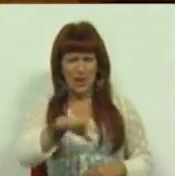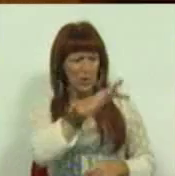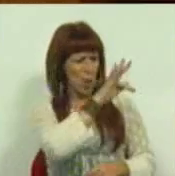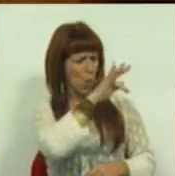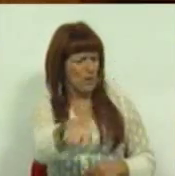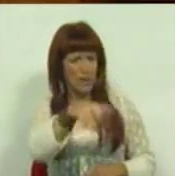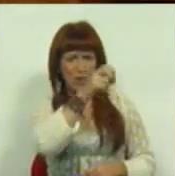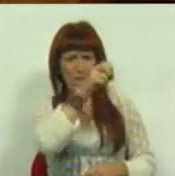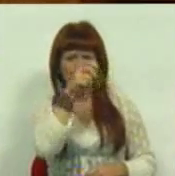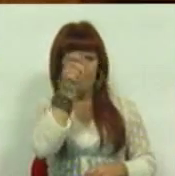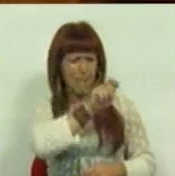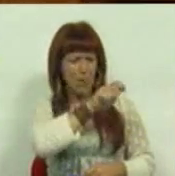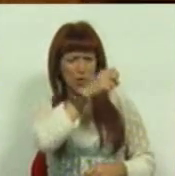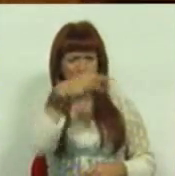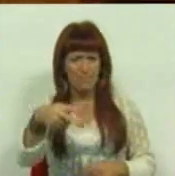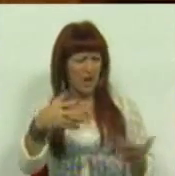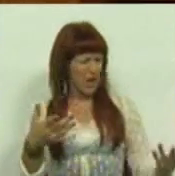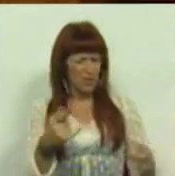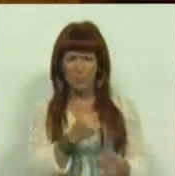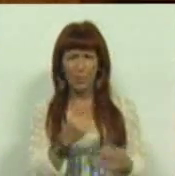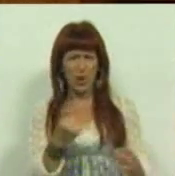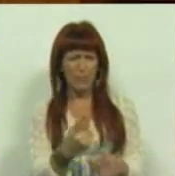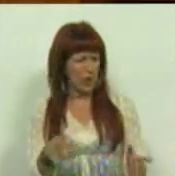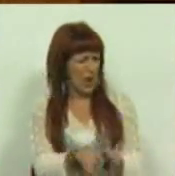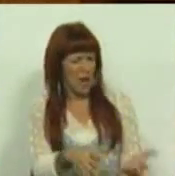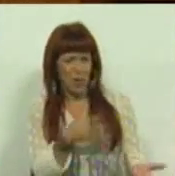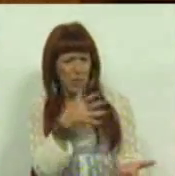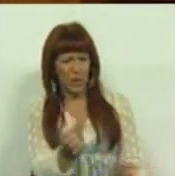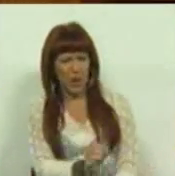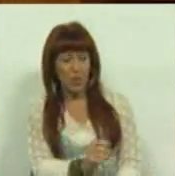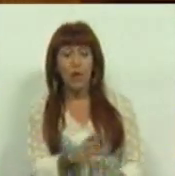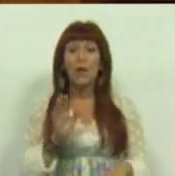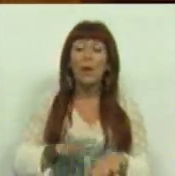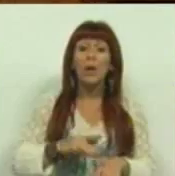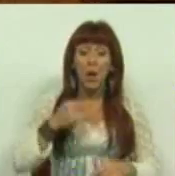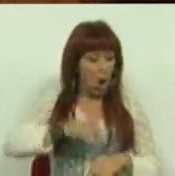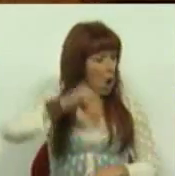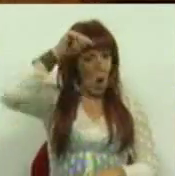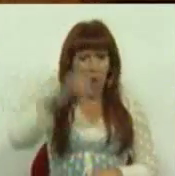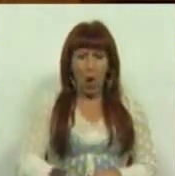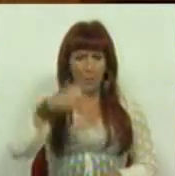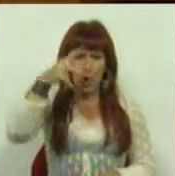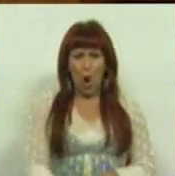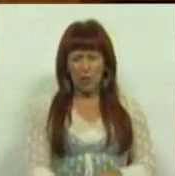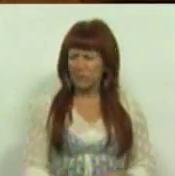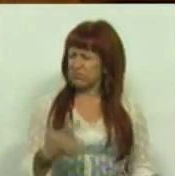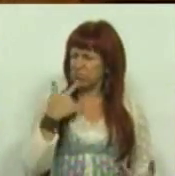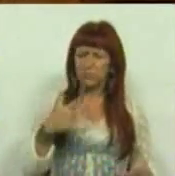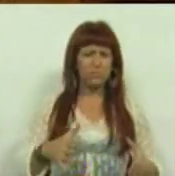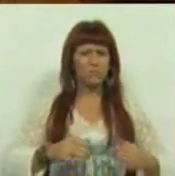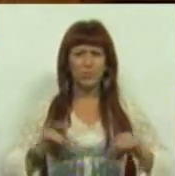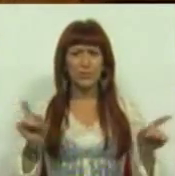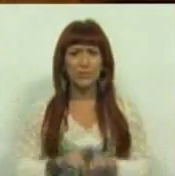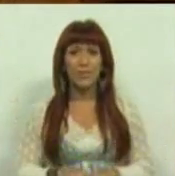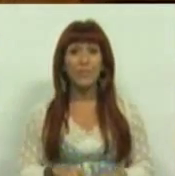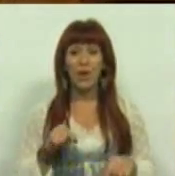por mês, sem nenhuma justificação legal e com efeito imediato, é inaceitável.